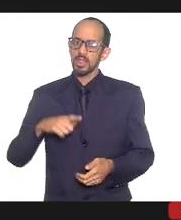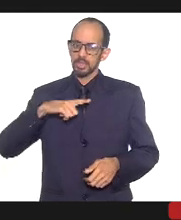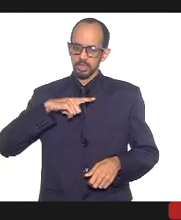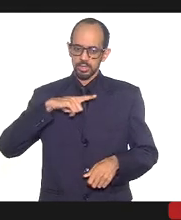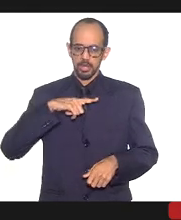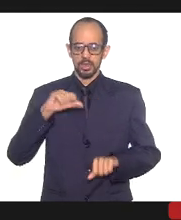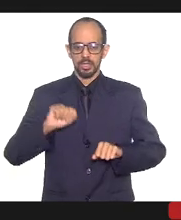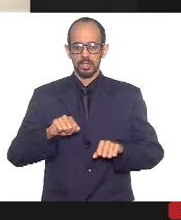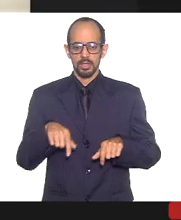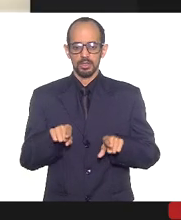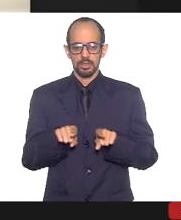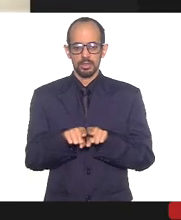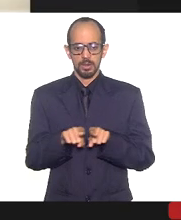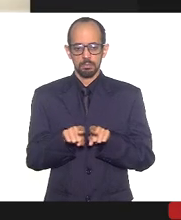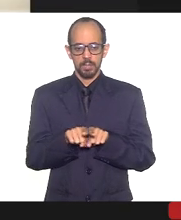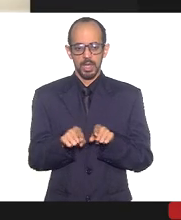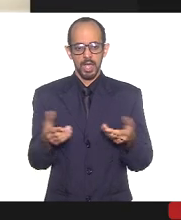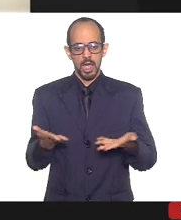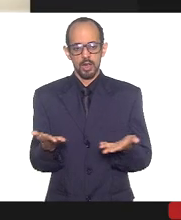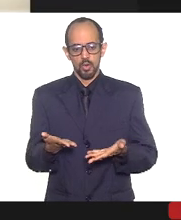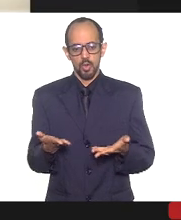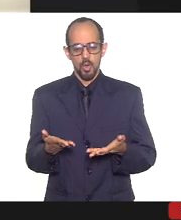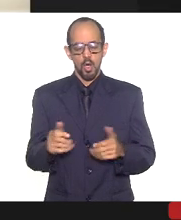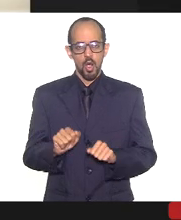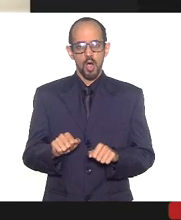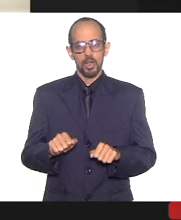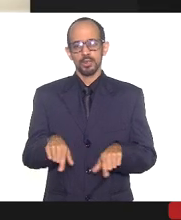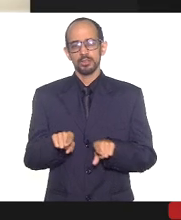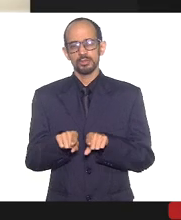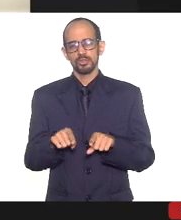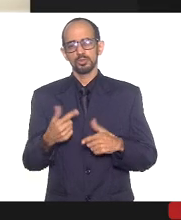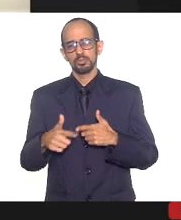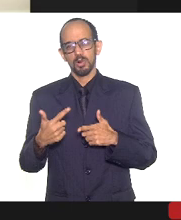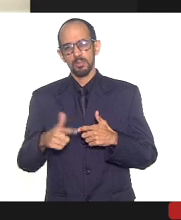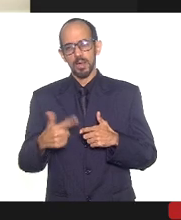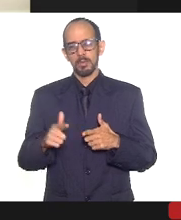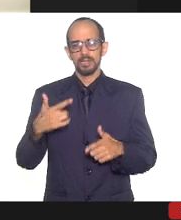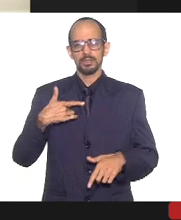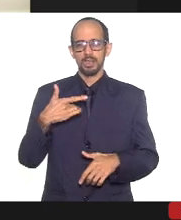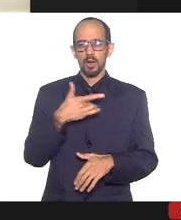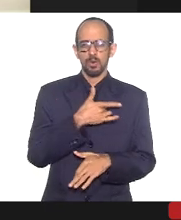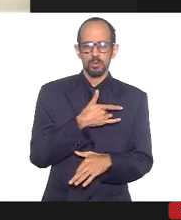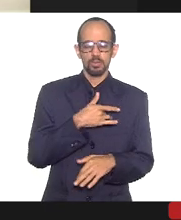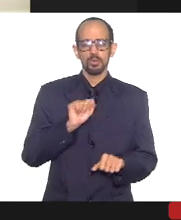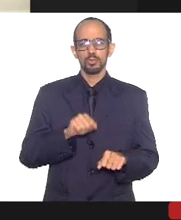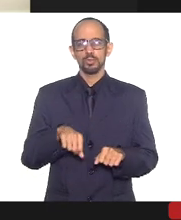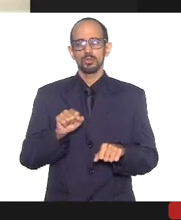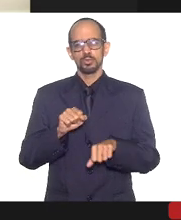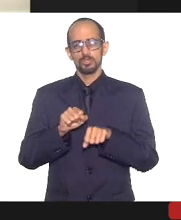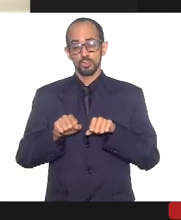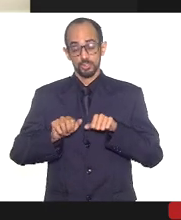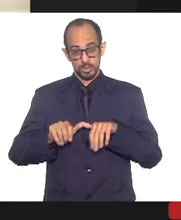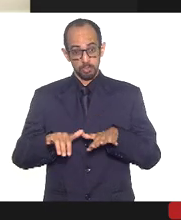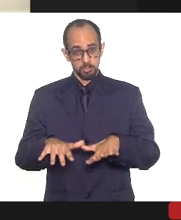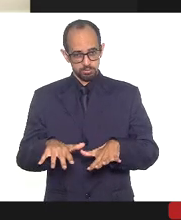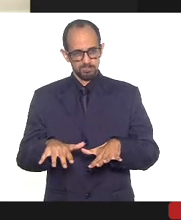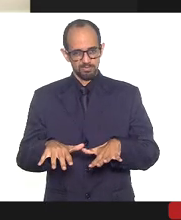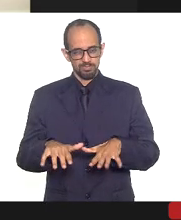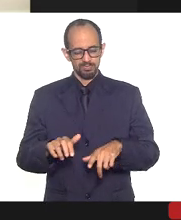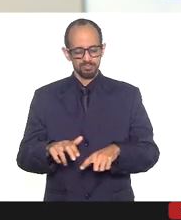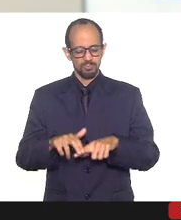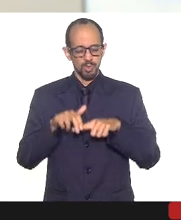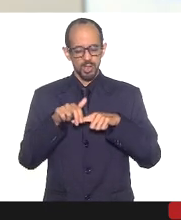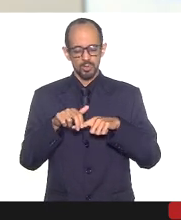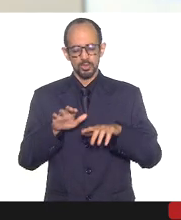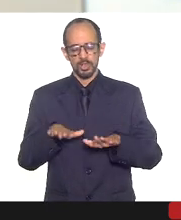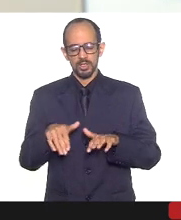quanto agora, com muita centralidade, aspectos sanitários e epidemiológicos. Então, a gente